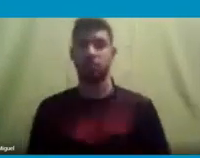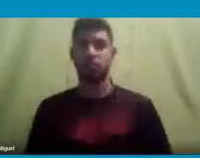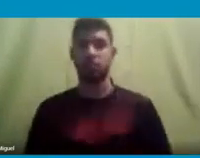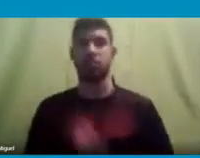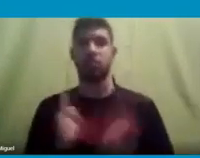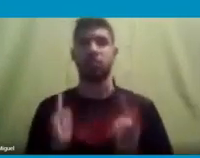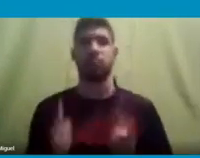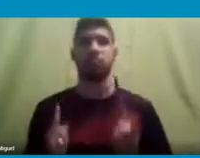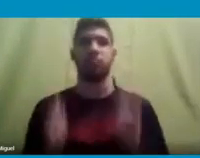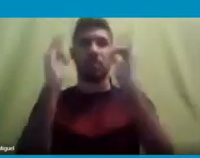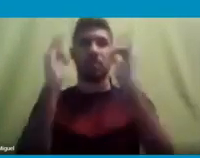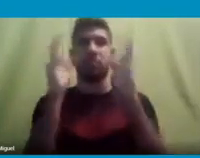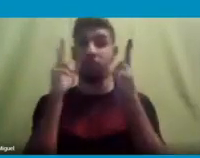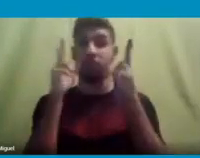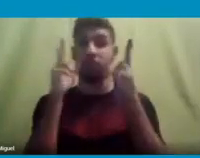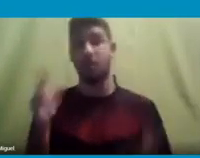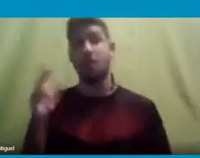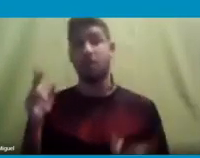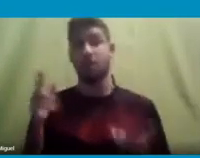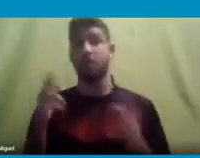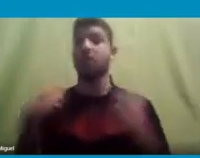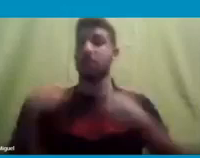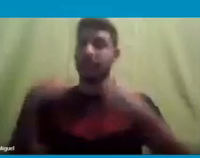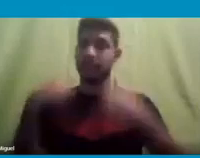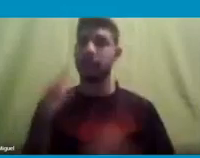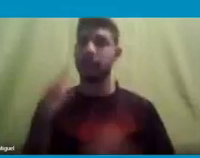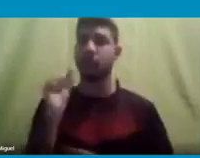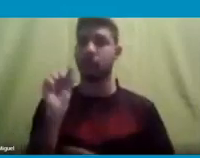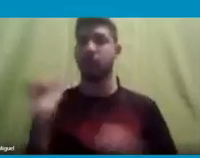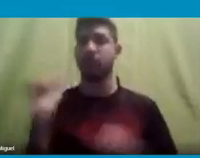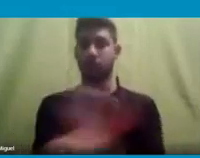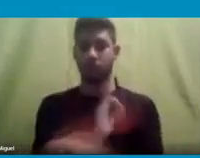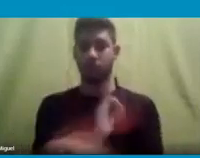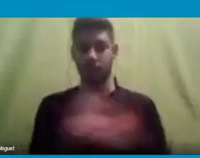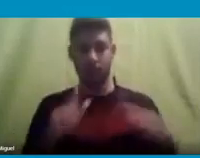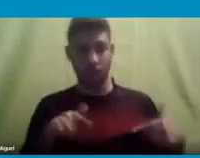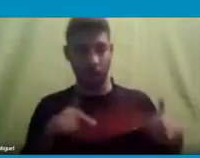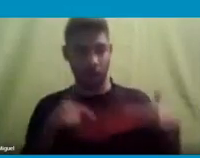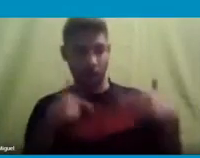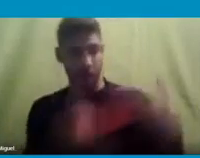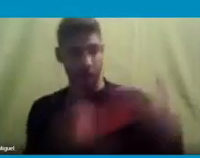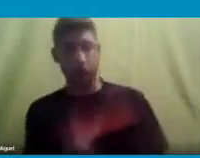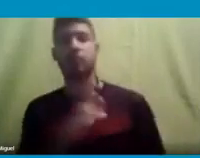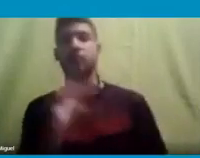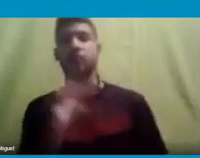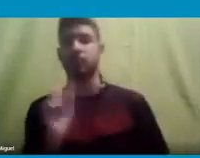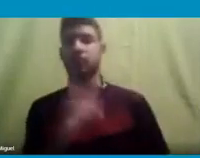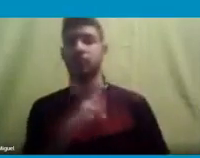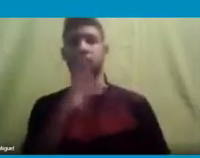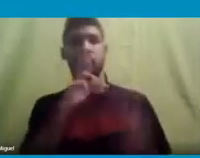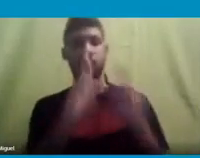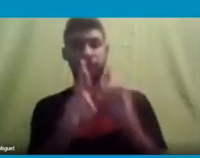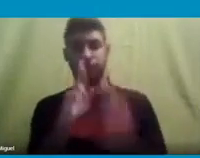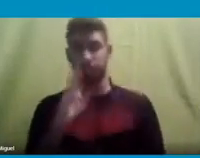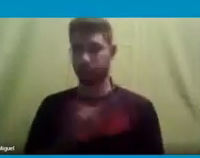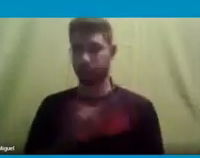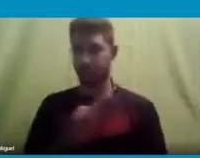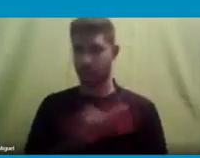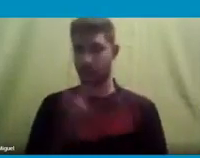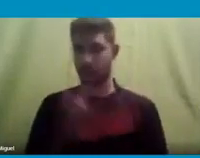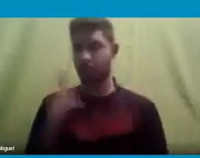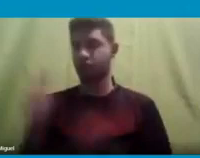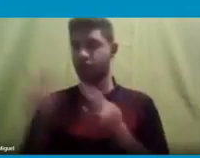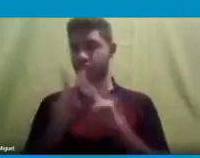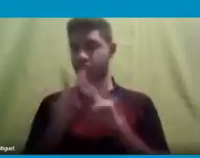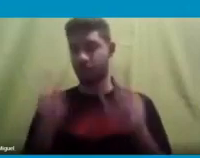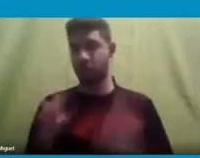estrutura. Então, demanda algumas transformações que exigem também respondendo o colega que perguntou, que